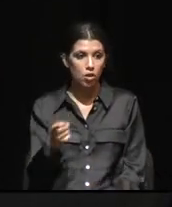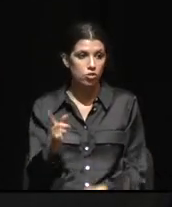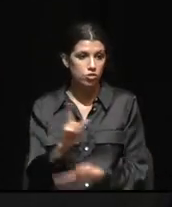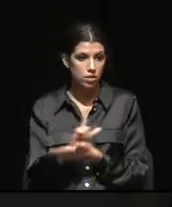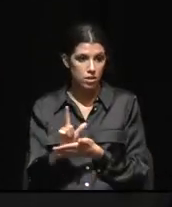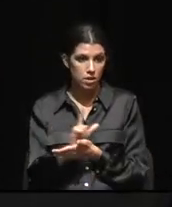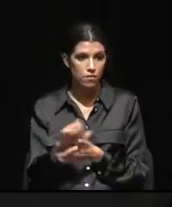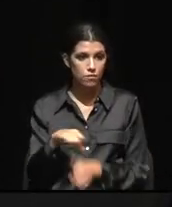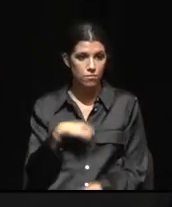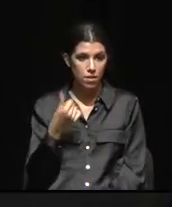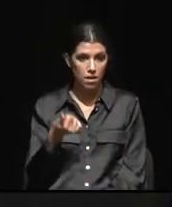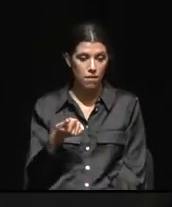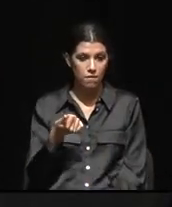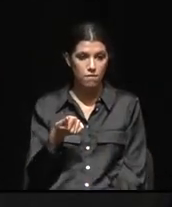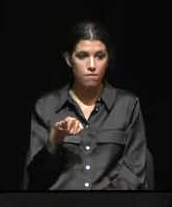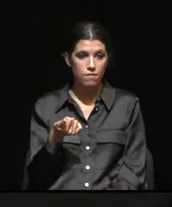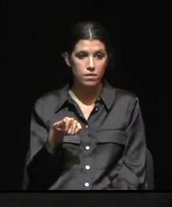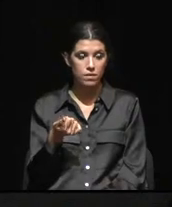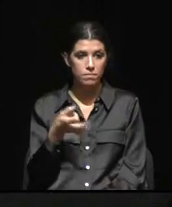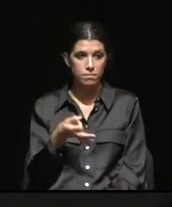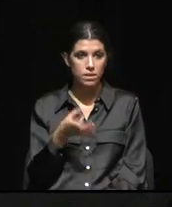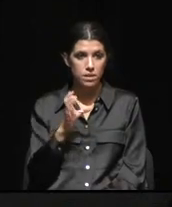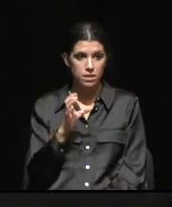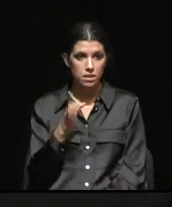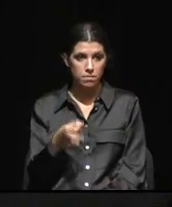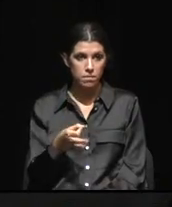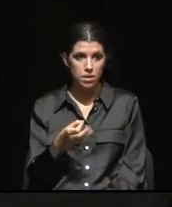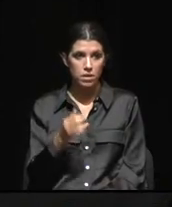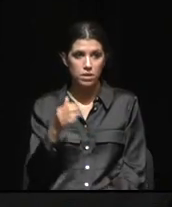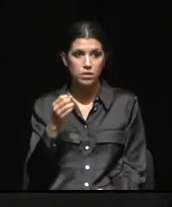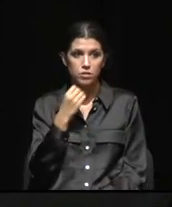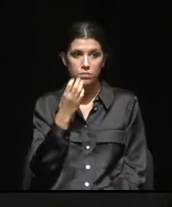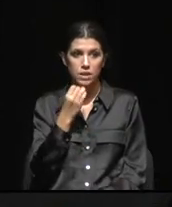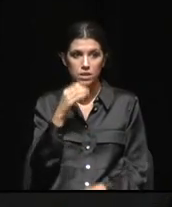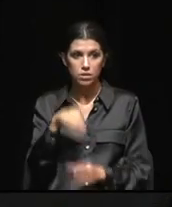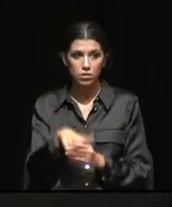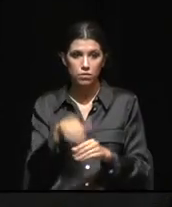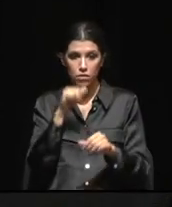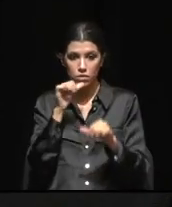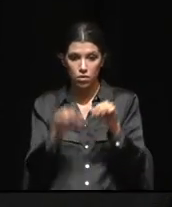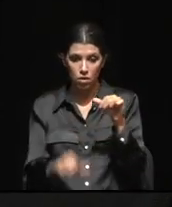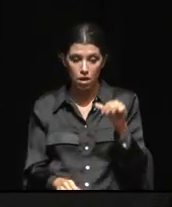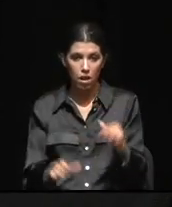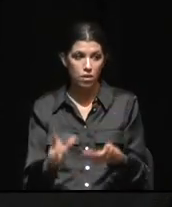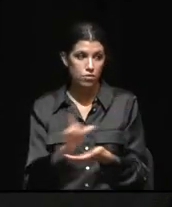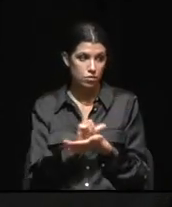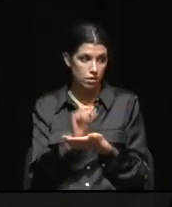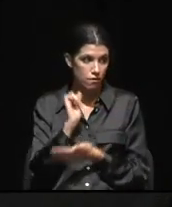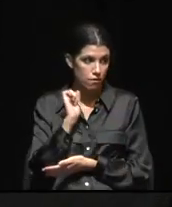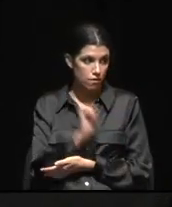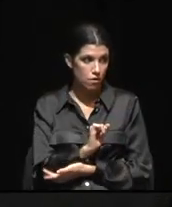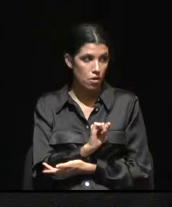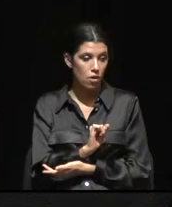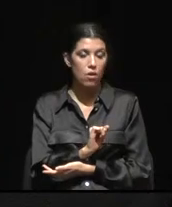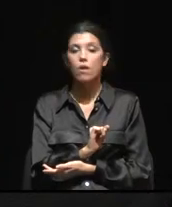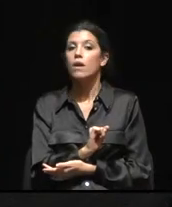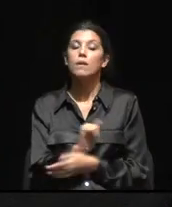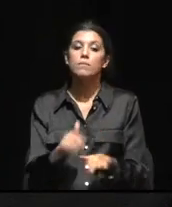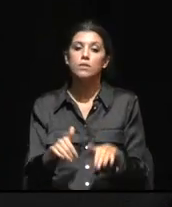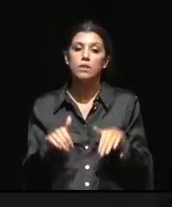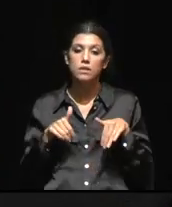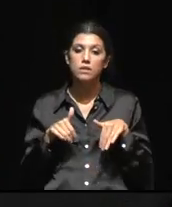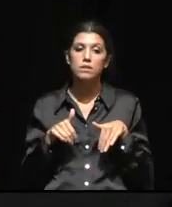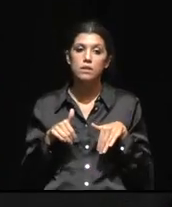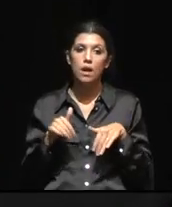livre pev PCP declaração de voto oral do livre quem se